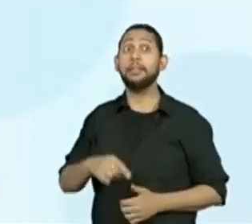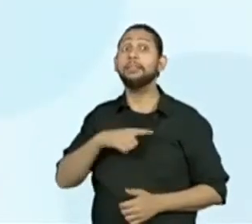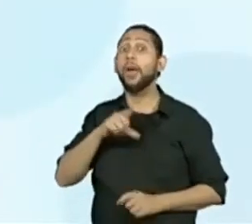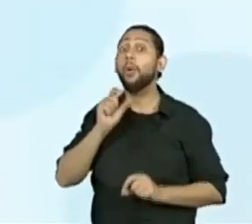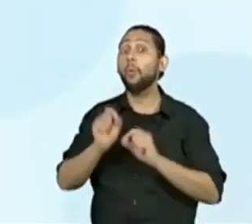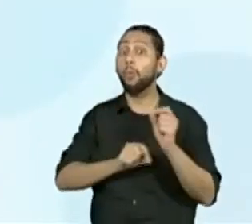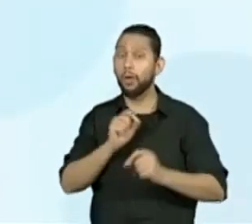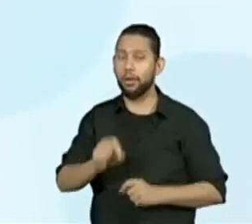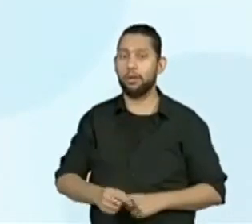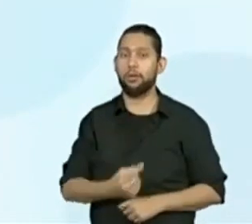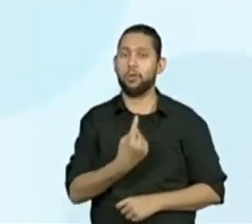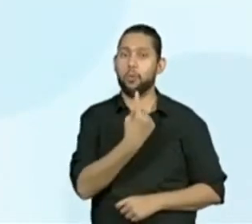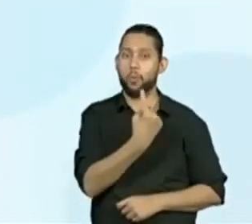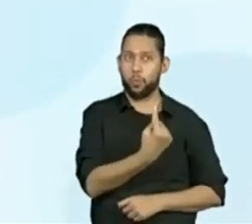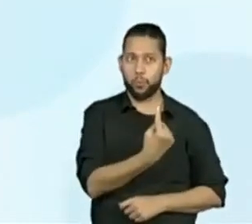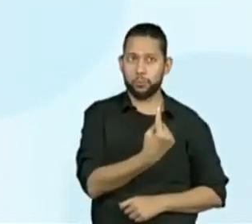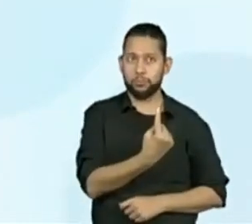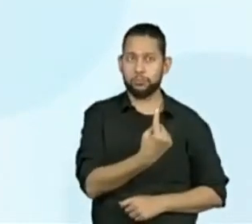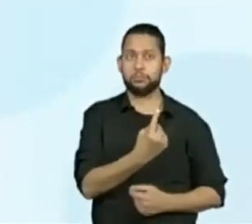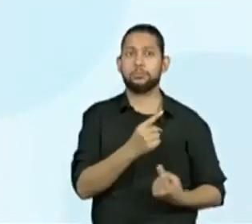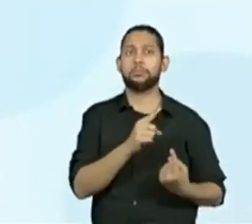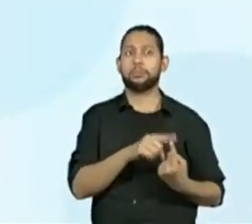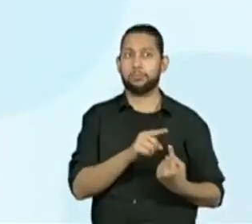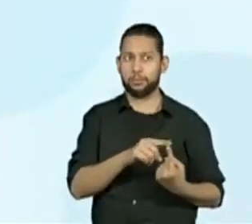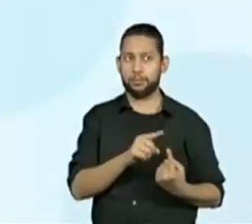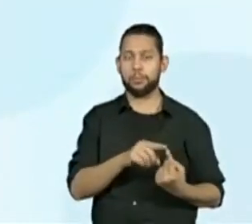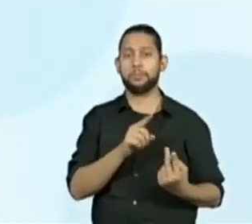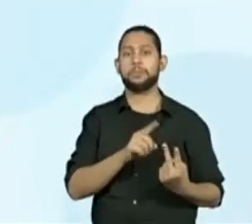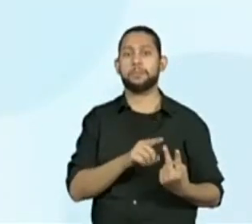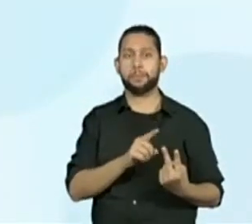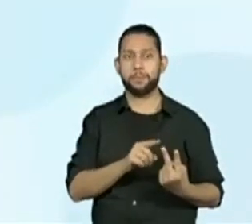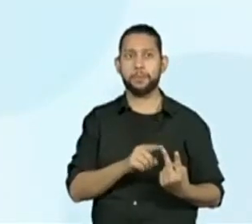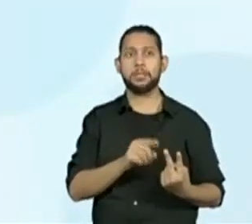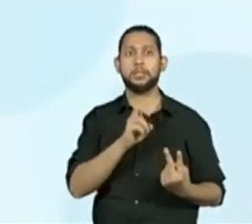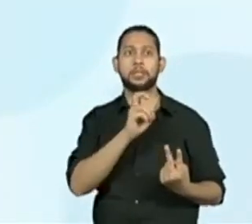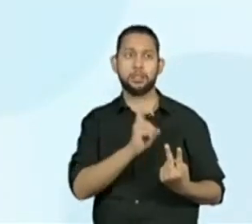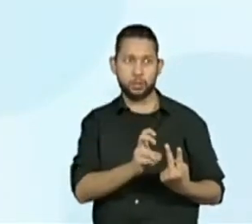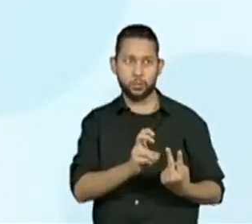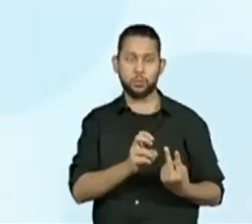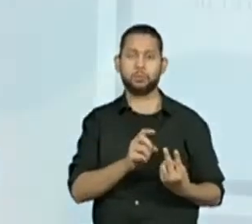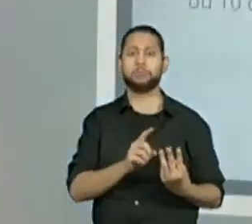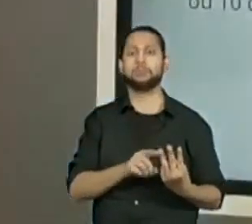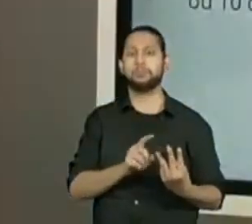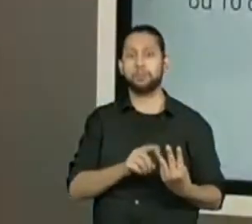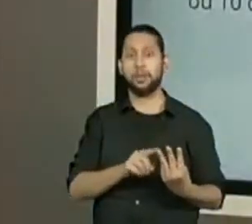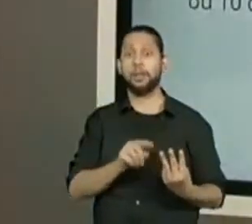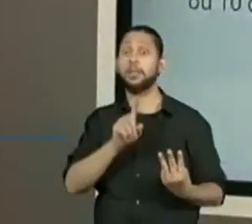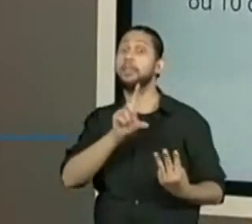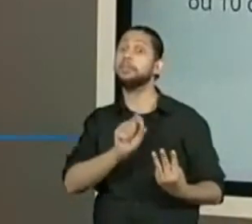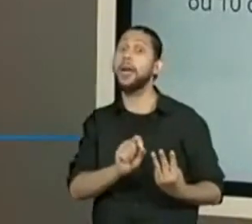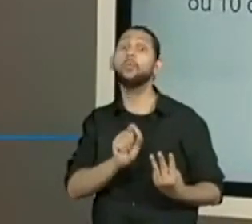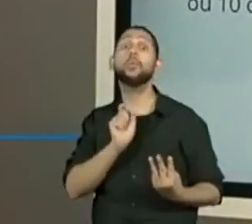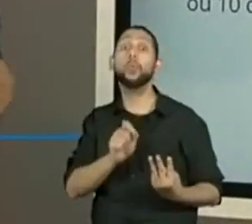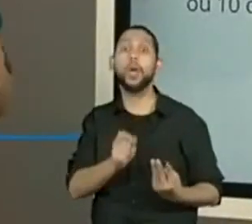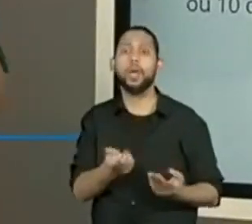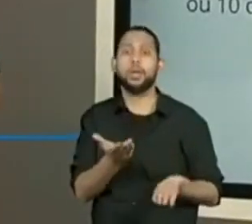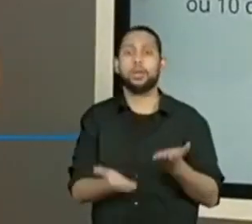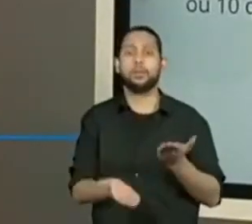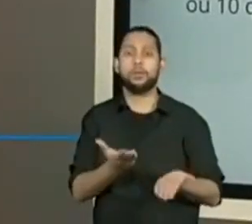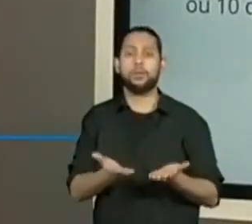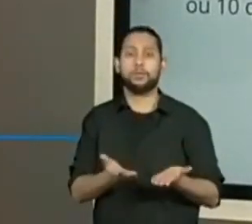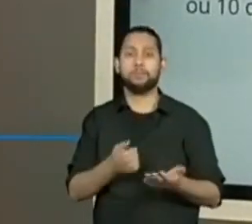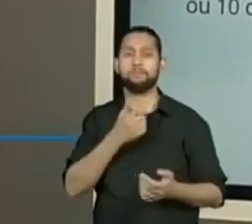15 ou 10 quilos Então antes da gente começar esse período de isolamento